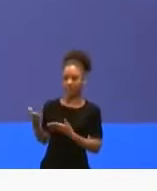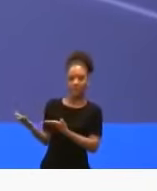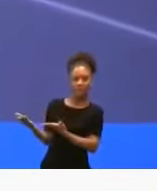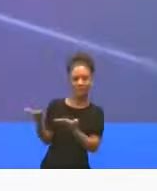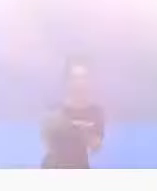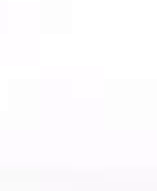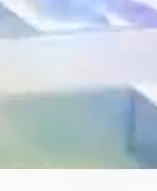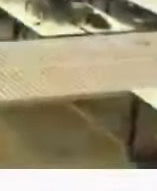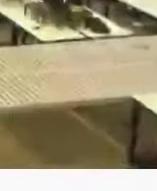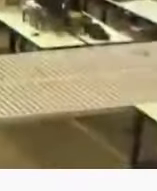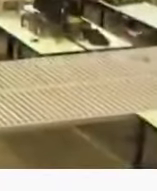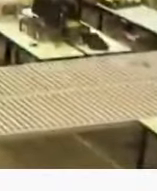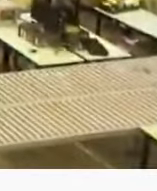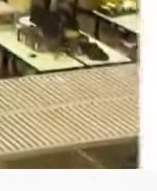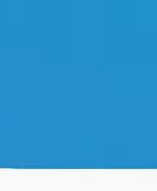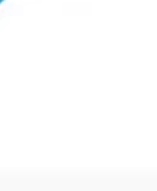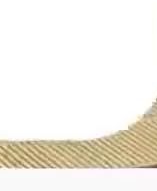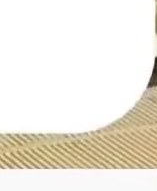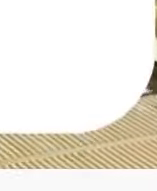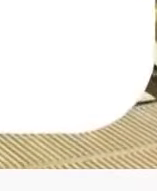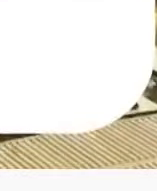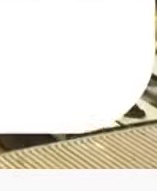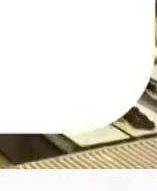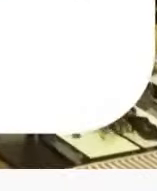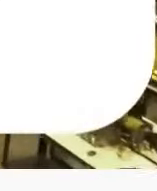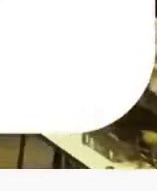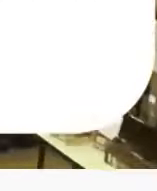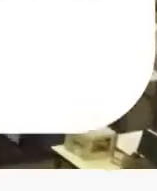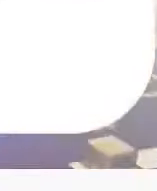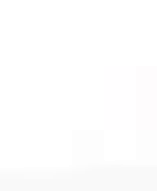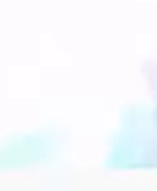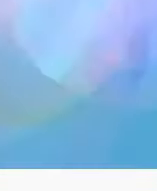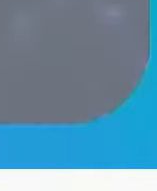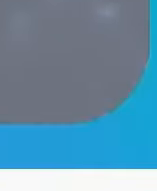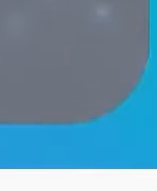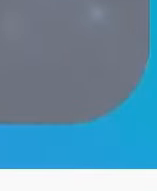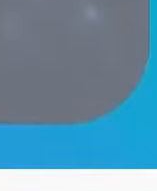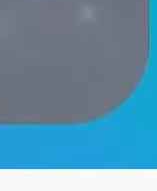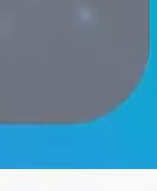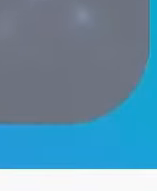com você. Agora é logística. É o que importa.